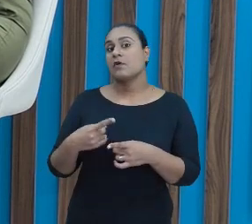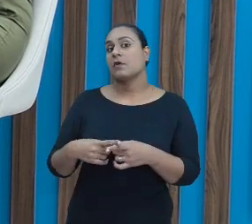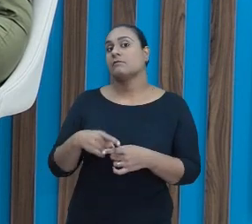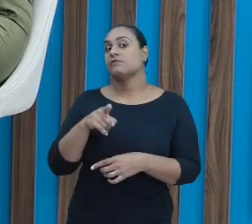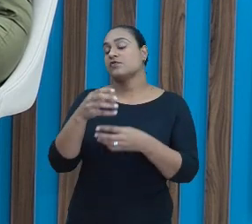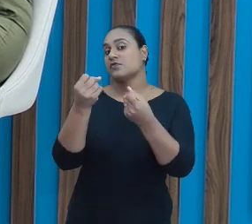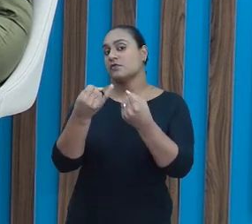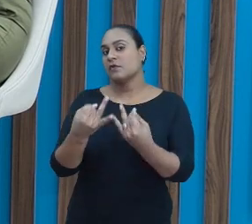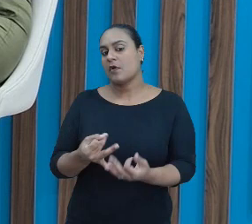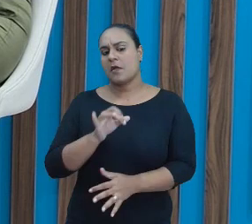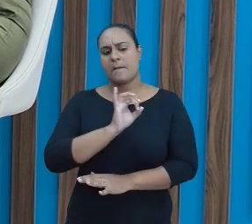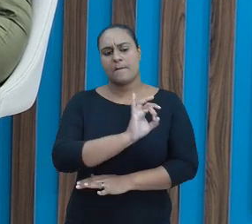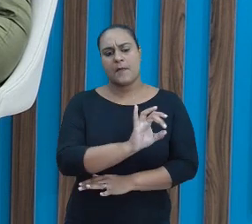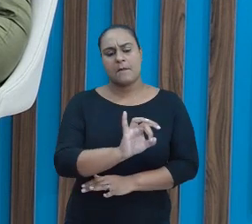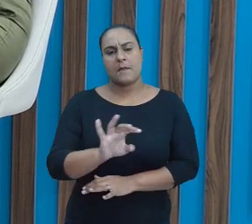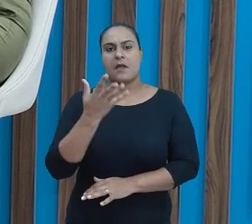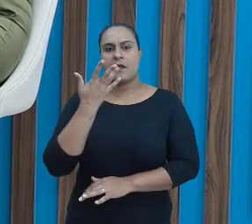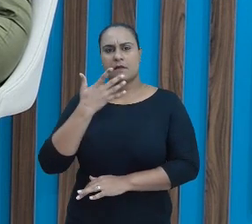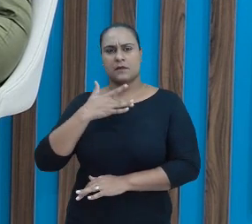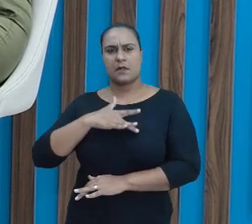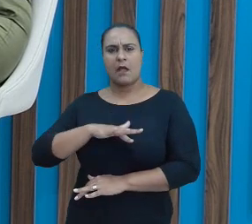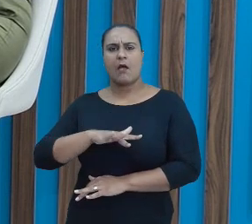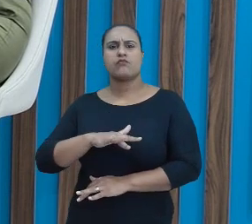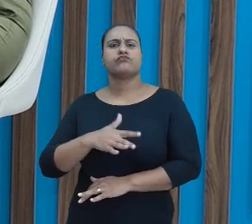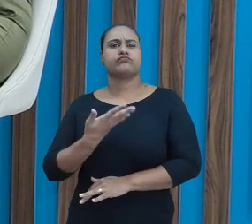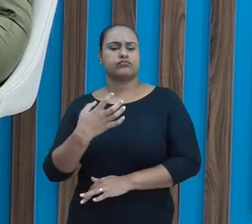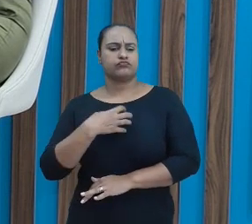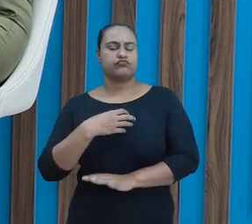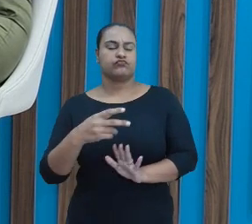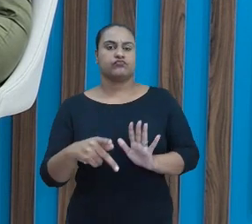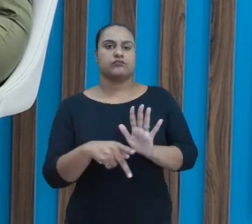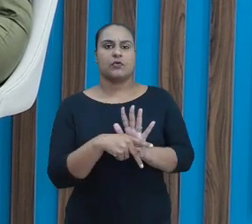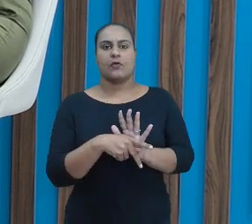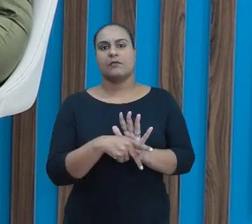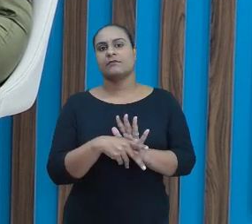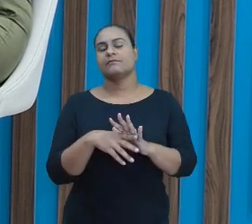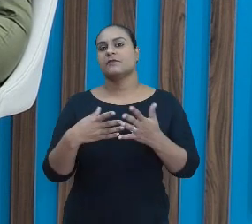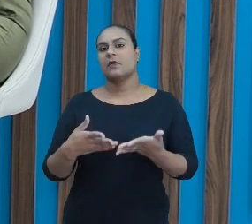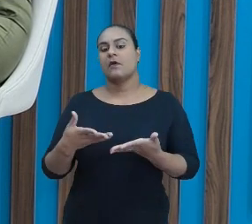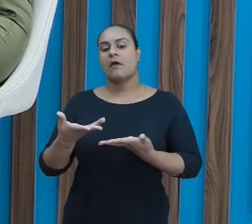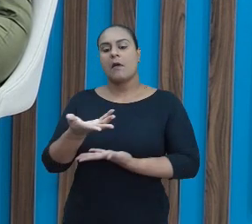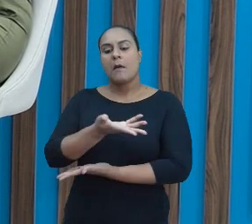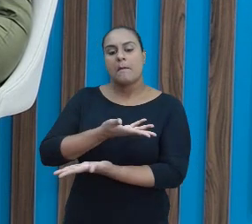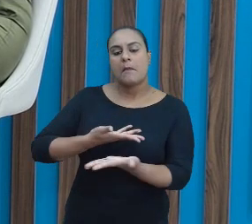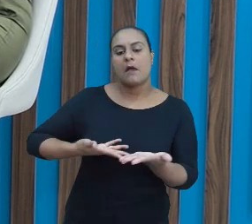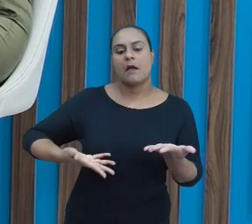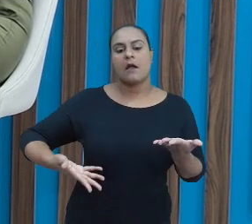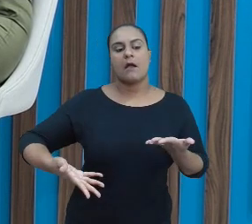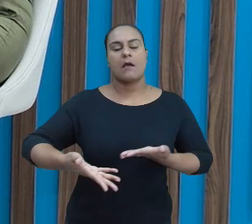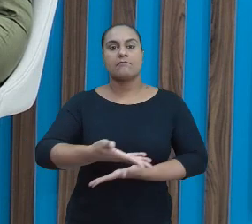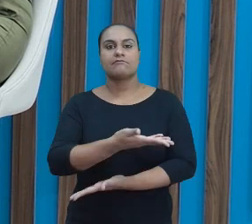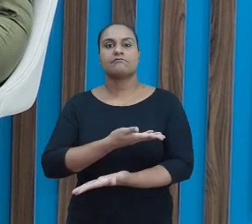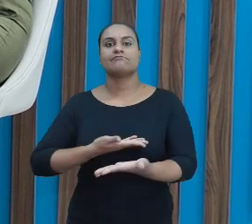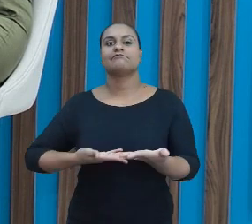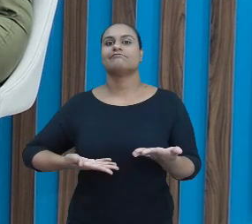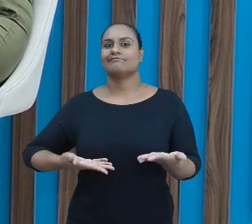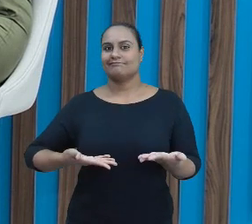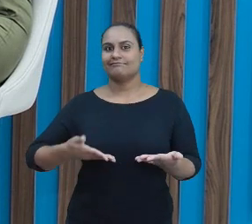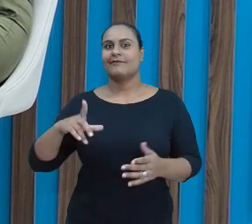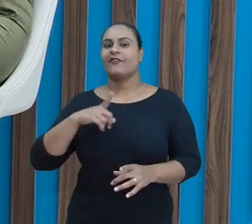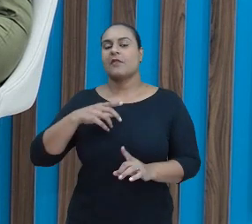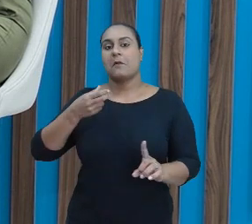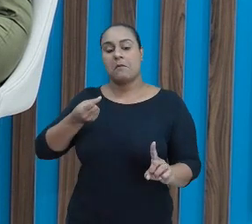falou, cada criança vai ter o seu jeitinho de conviver. E toda essa troca que acontece na educação infantil, ela vai justamente trazer